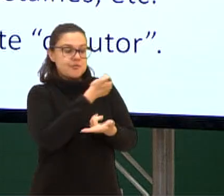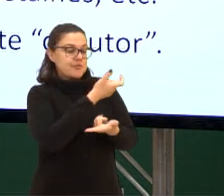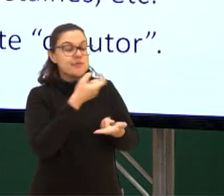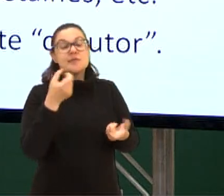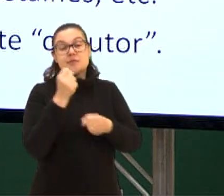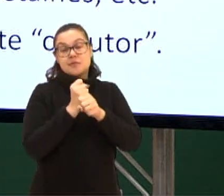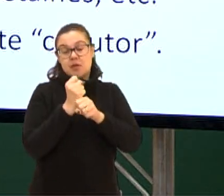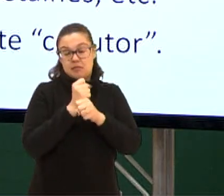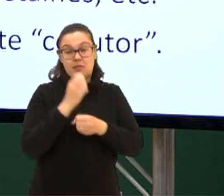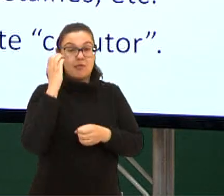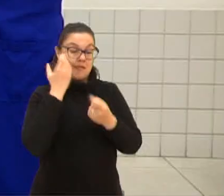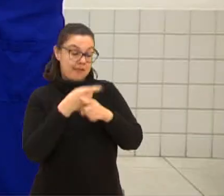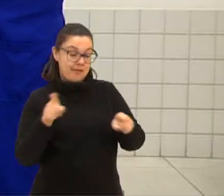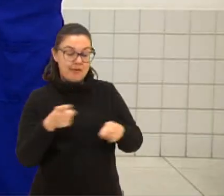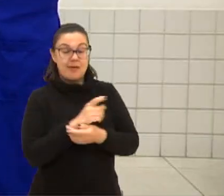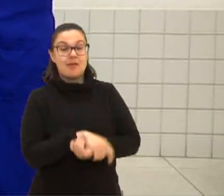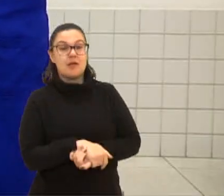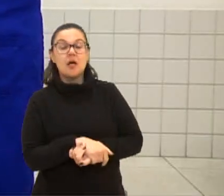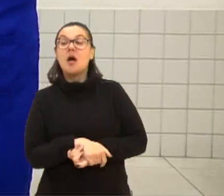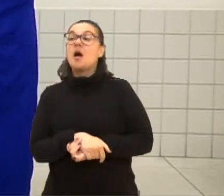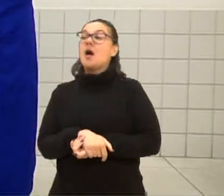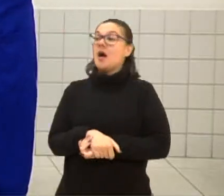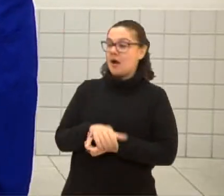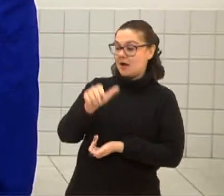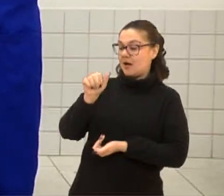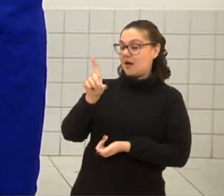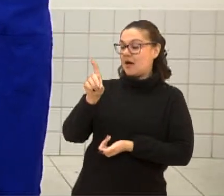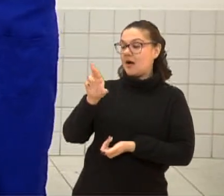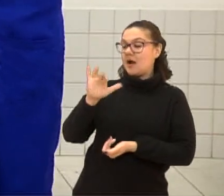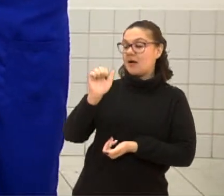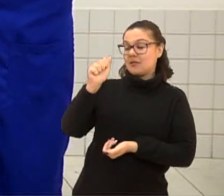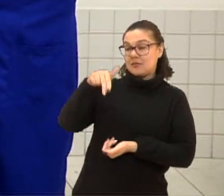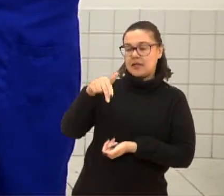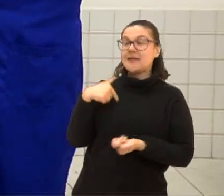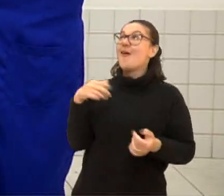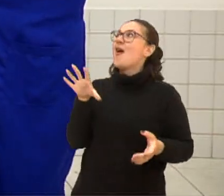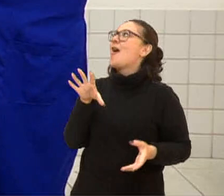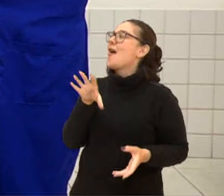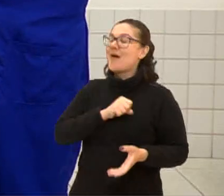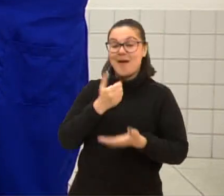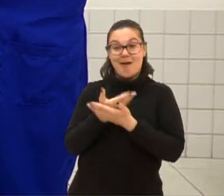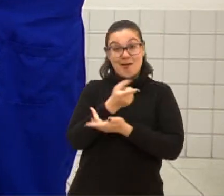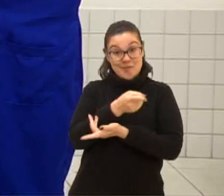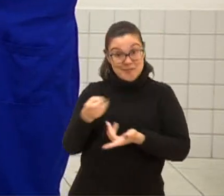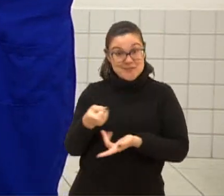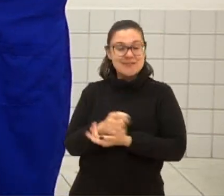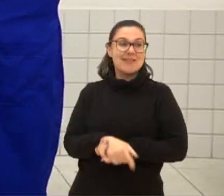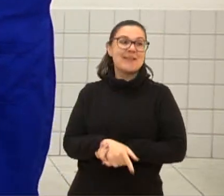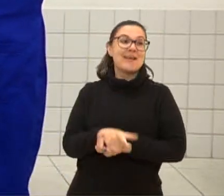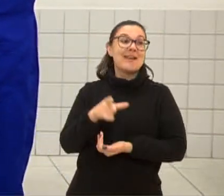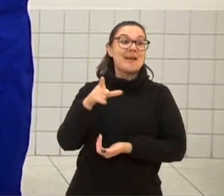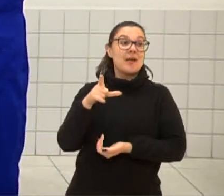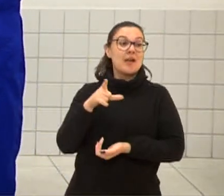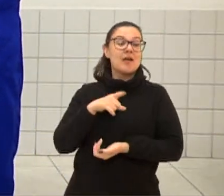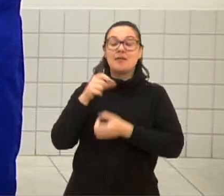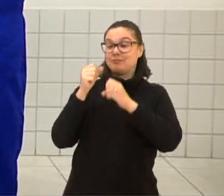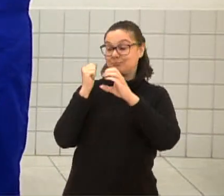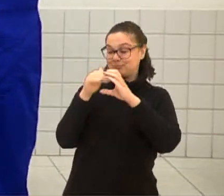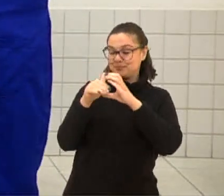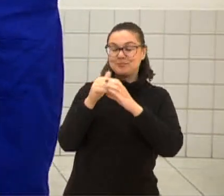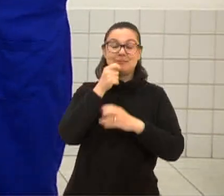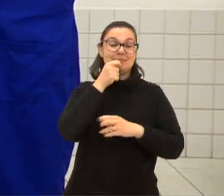história da rádio. Sim, o Adrian aqui falando, amei a aula de vocês. E também teve um comentário